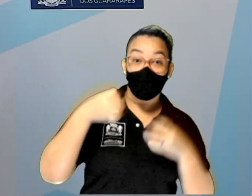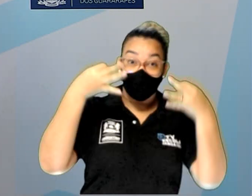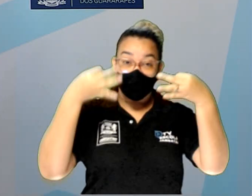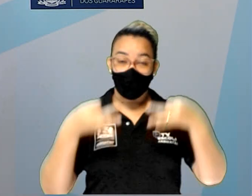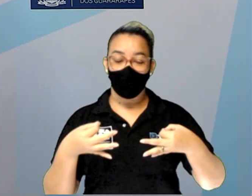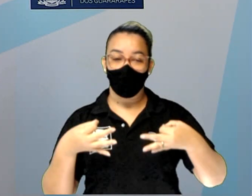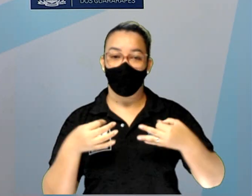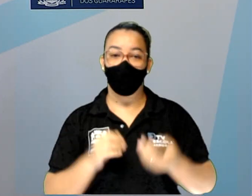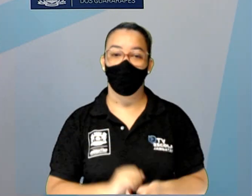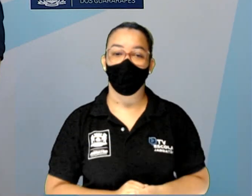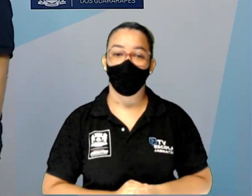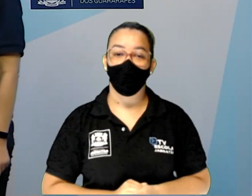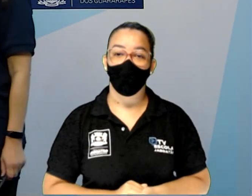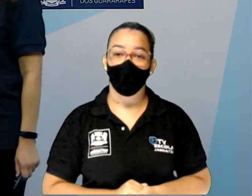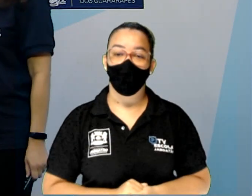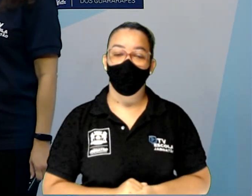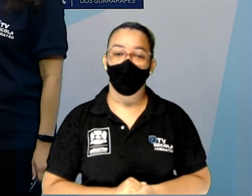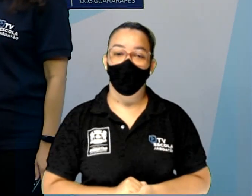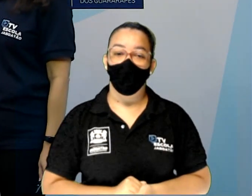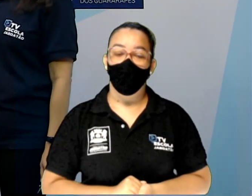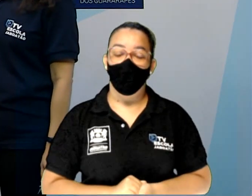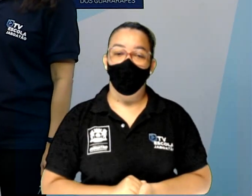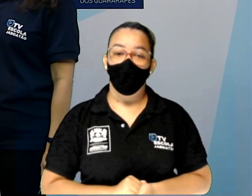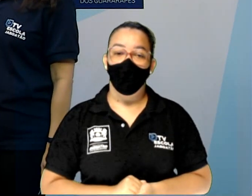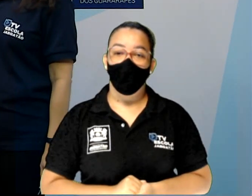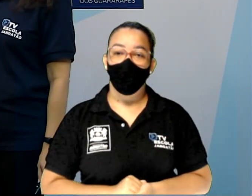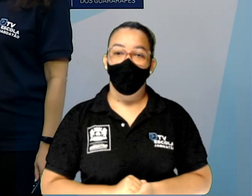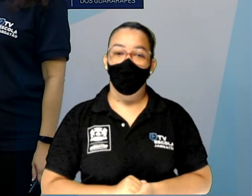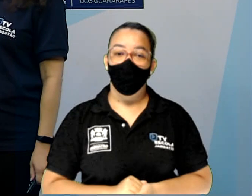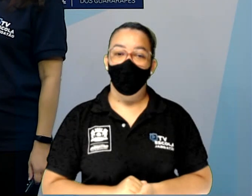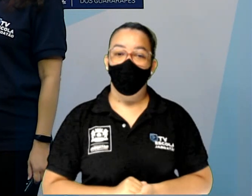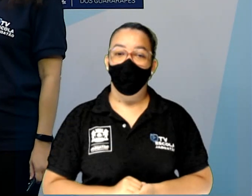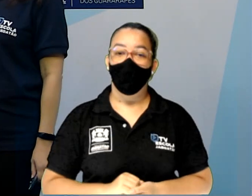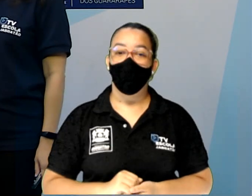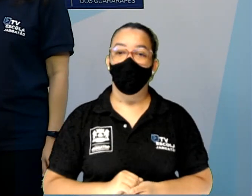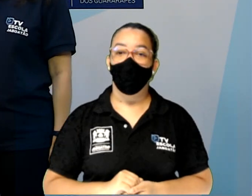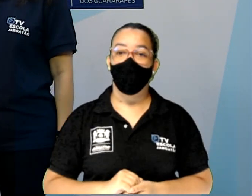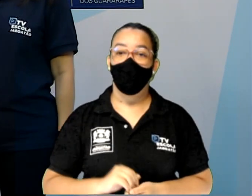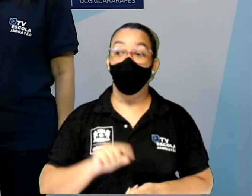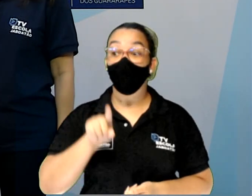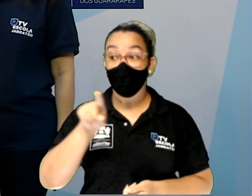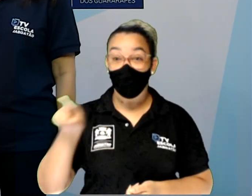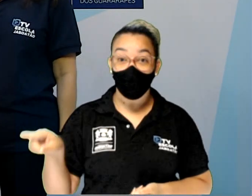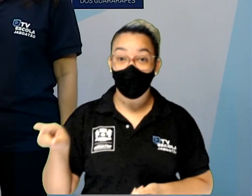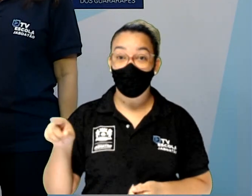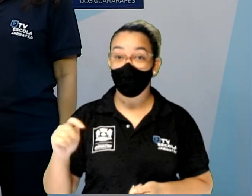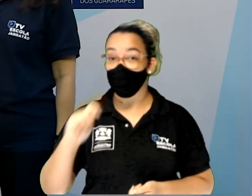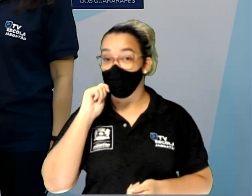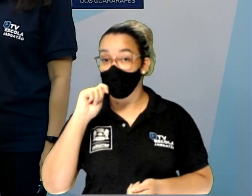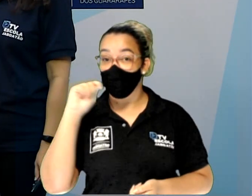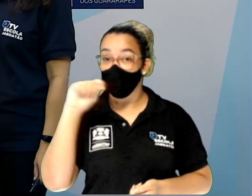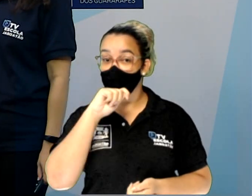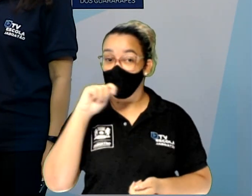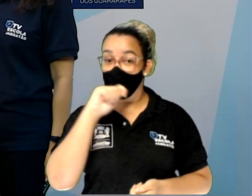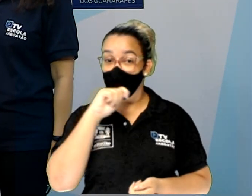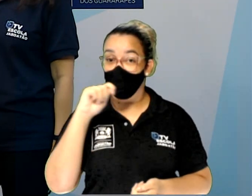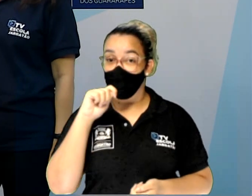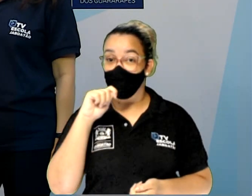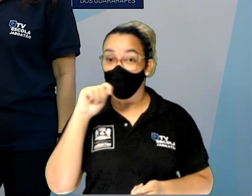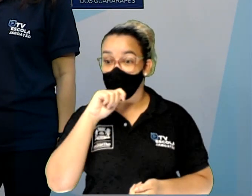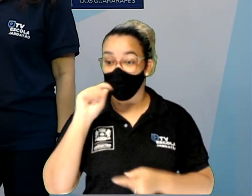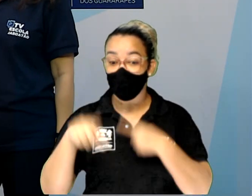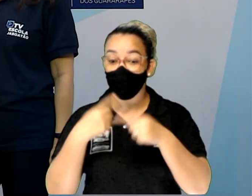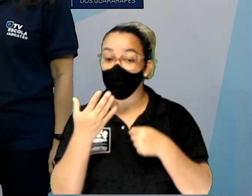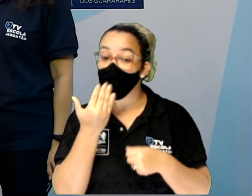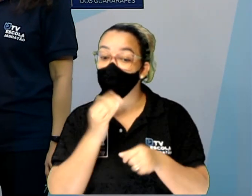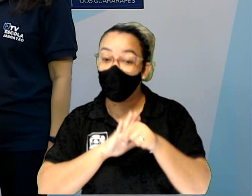certo? Did you brush your teeth after dinner? Vocês escovaram seus dentes depois